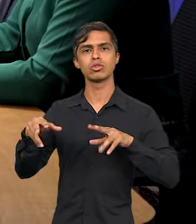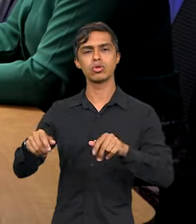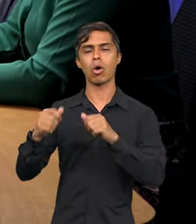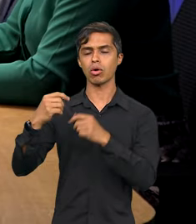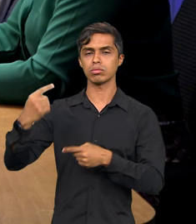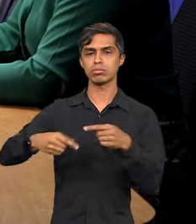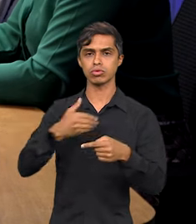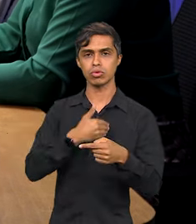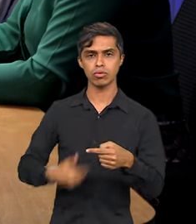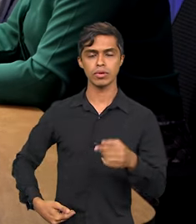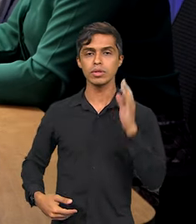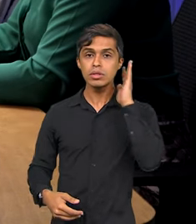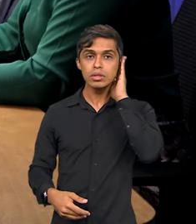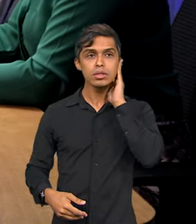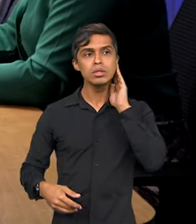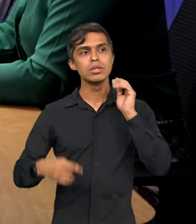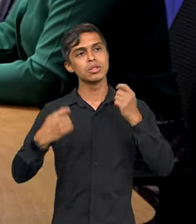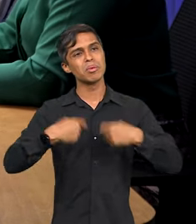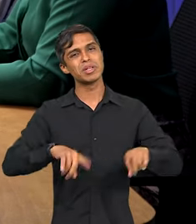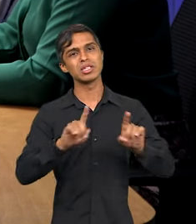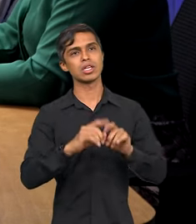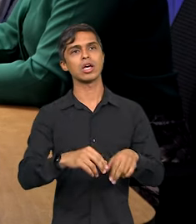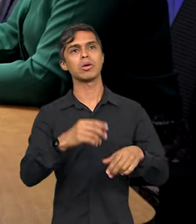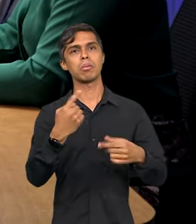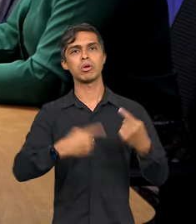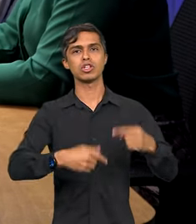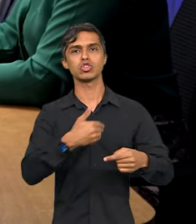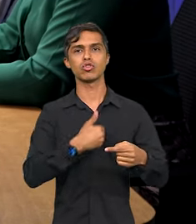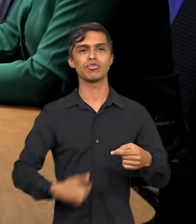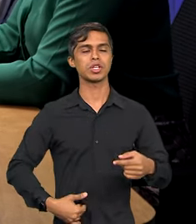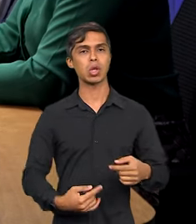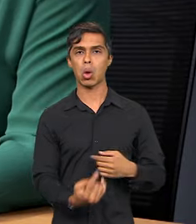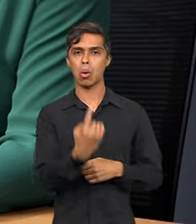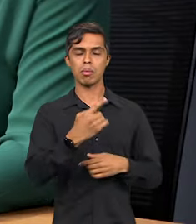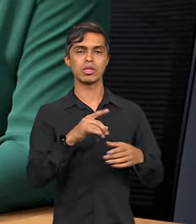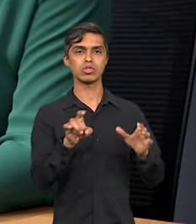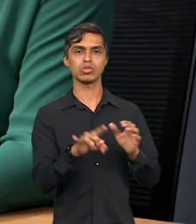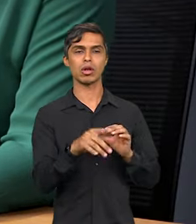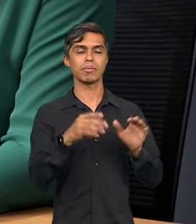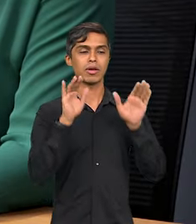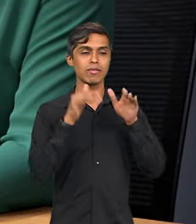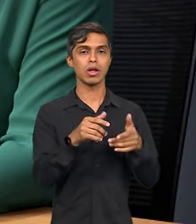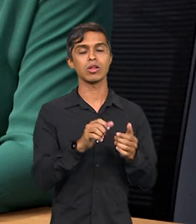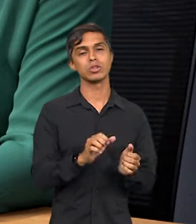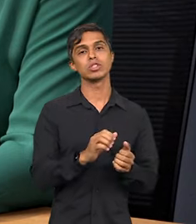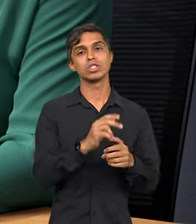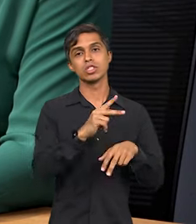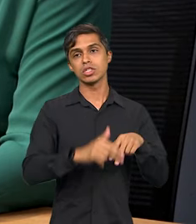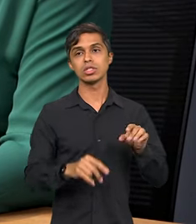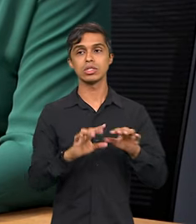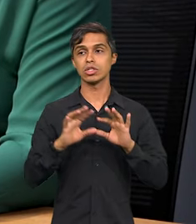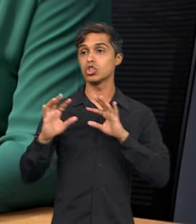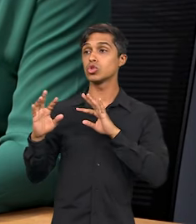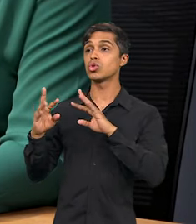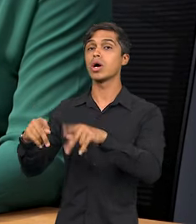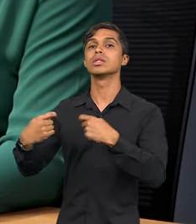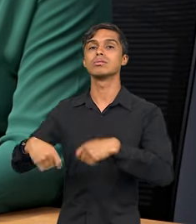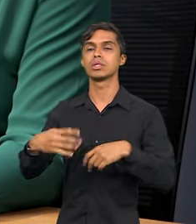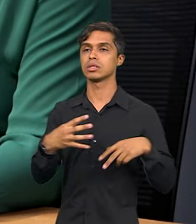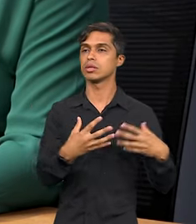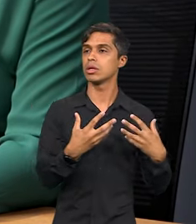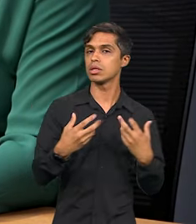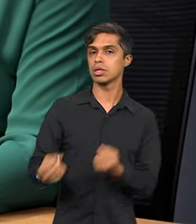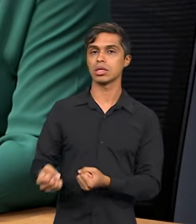públicas a gente não precisa de um uma política pública de gênero a gente precisa que todas as políticas públicas incorporem o recorte de gênero e que de